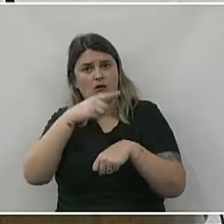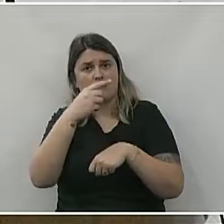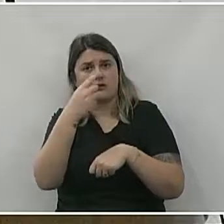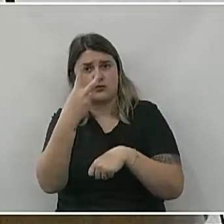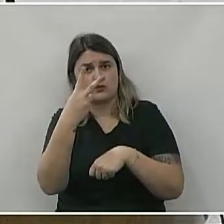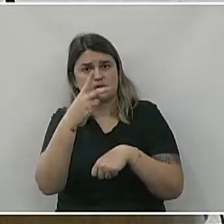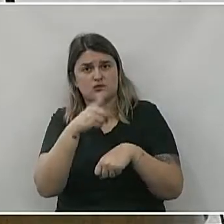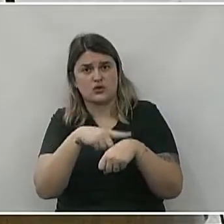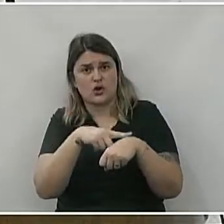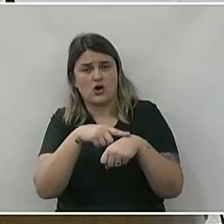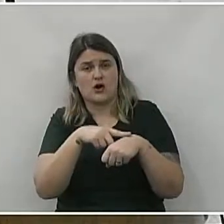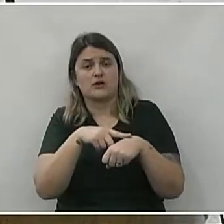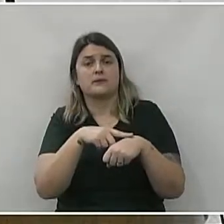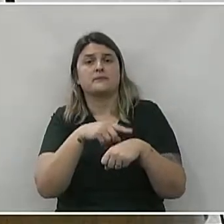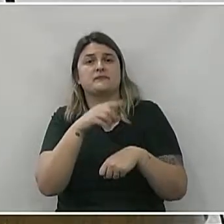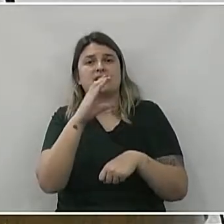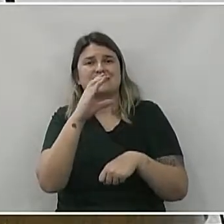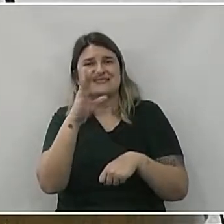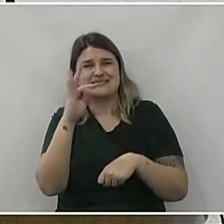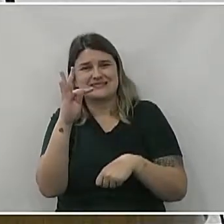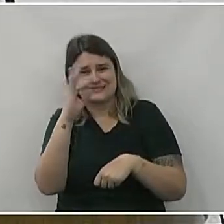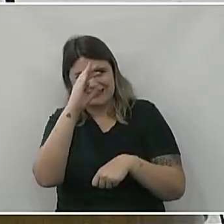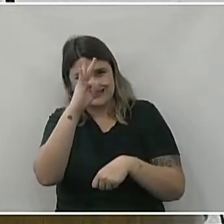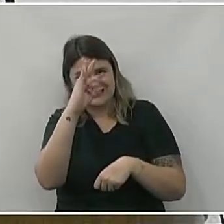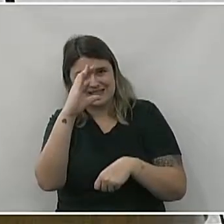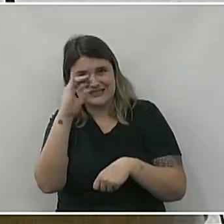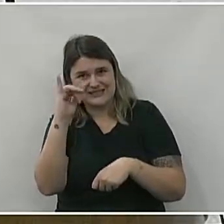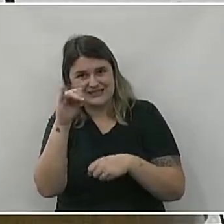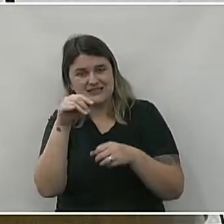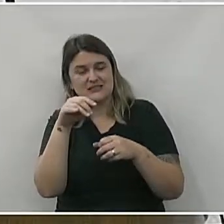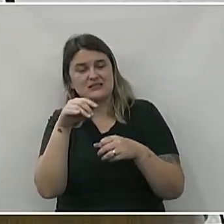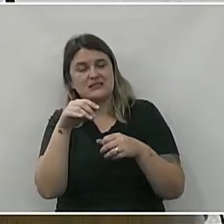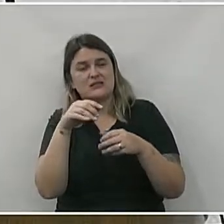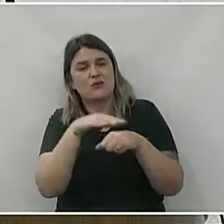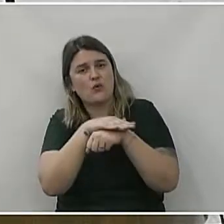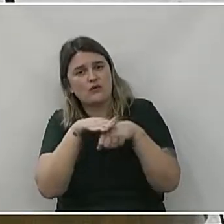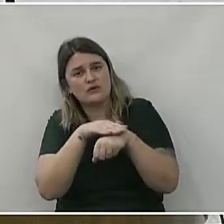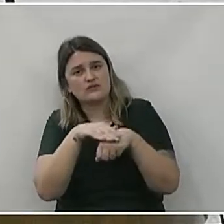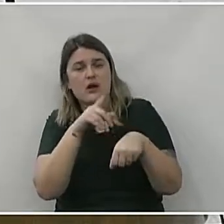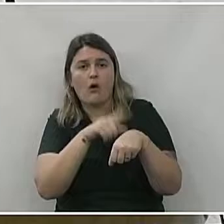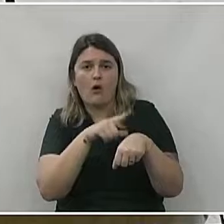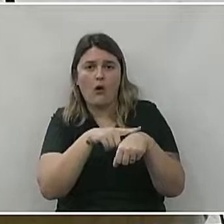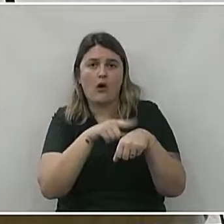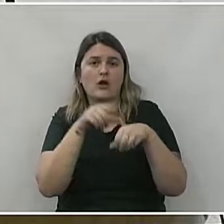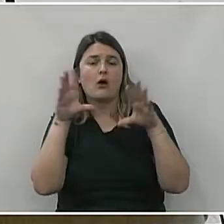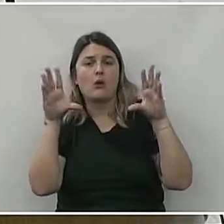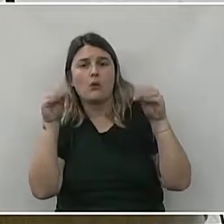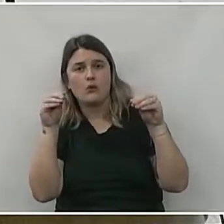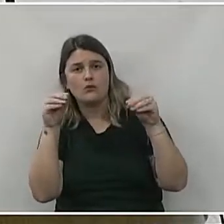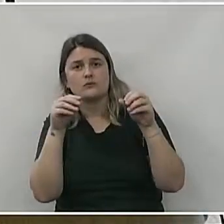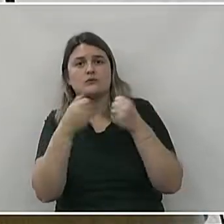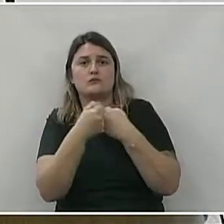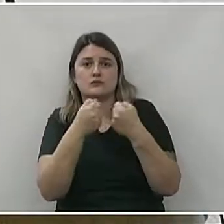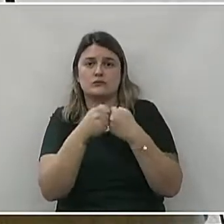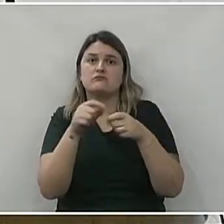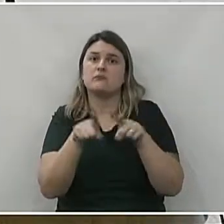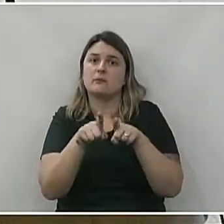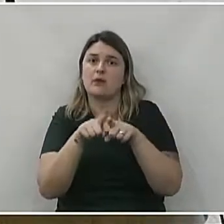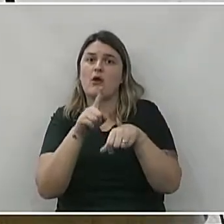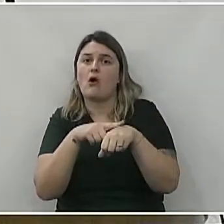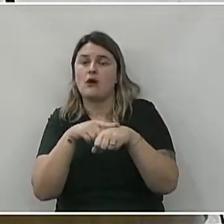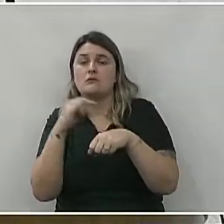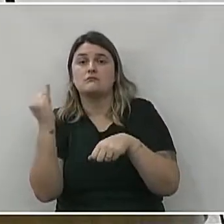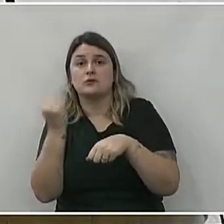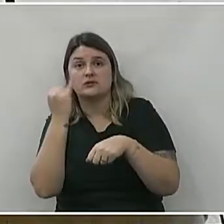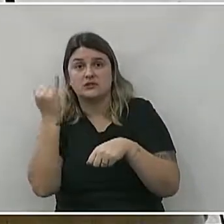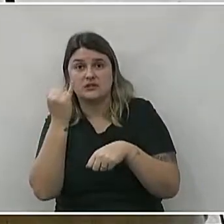o gerente da TCI Transporte, para a gente conversar sobre essa questão dos horários noturnos e outros horários importantes para a